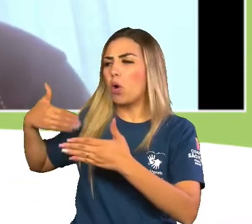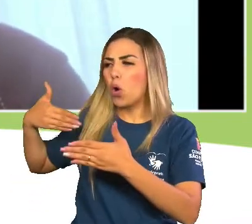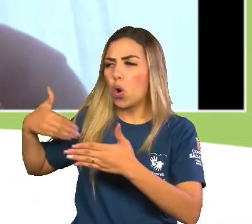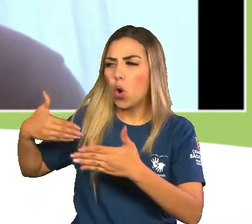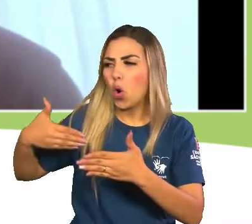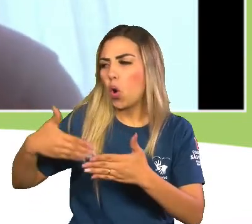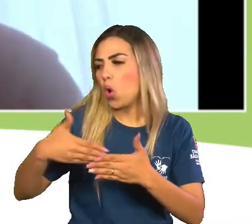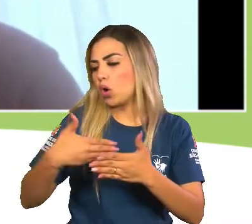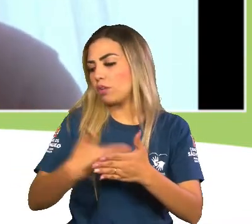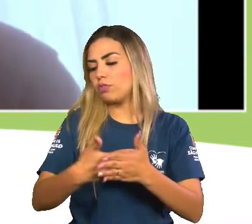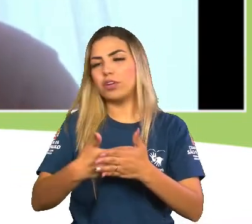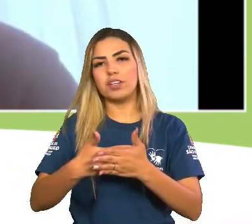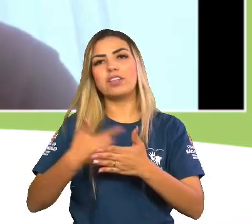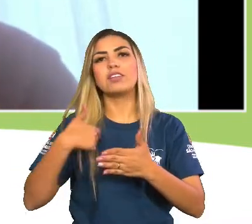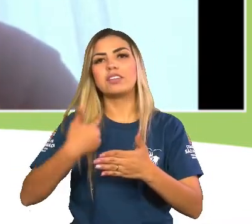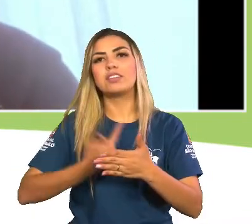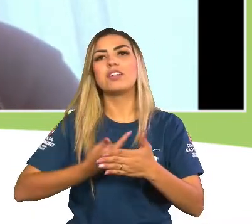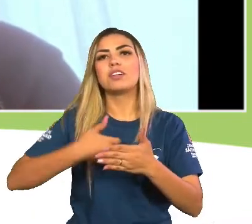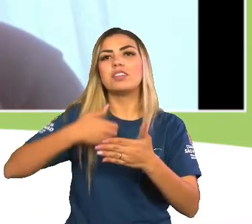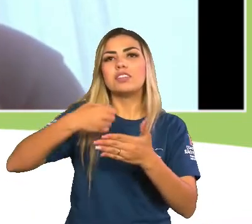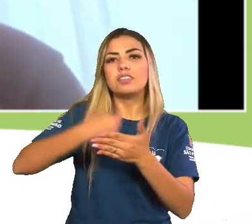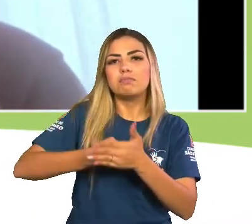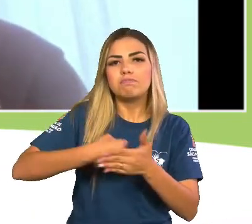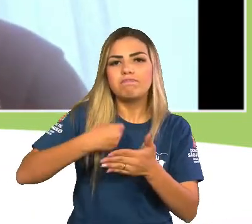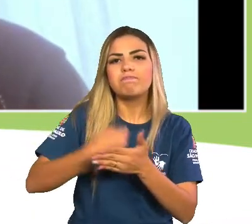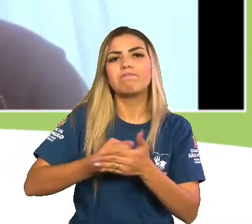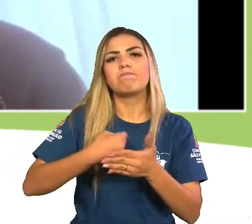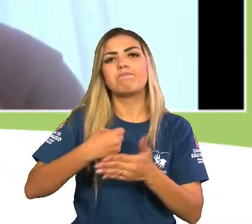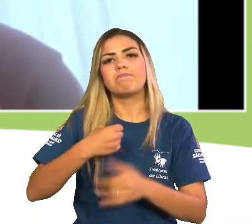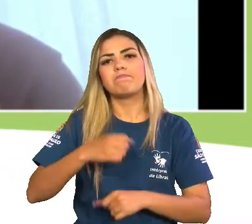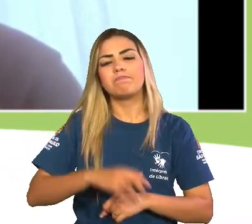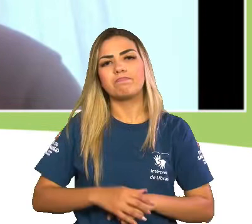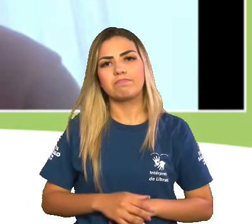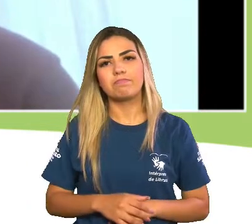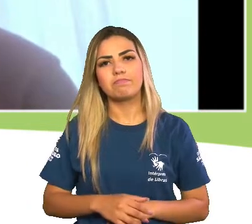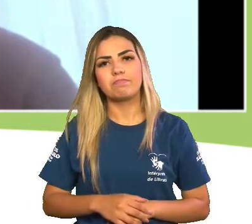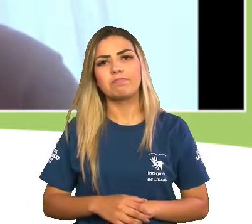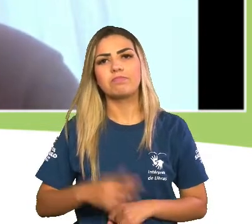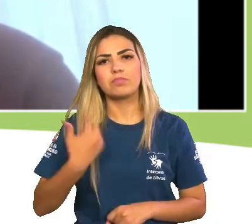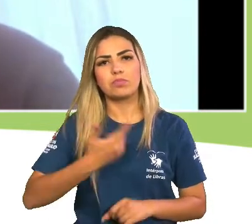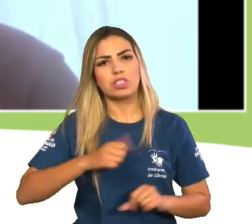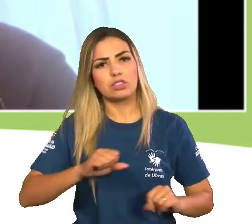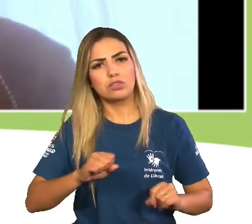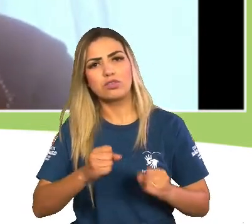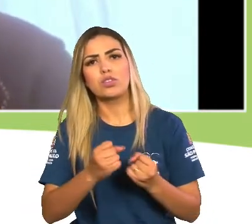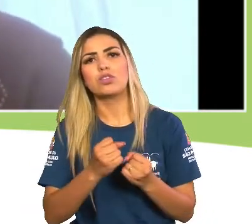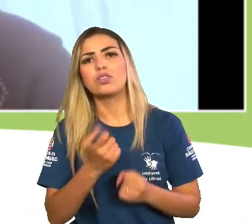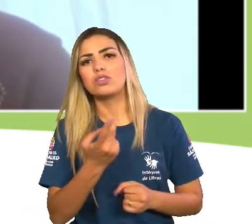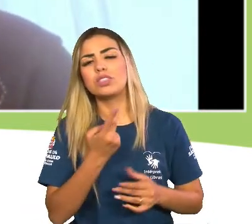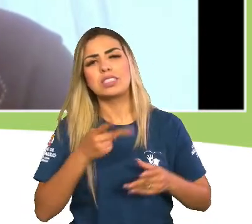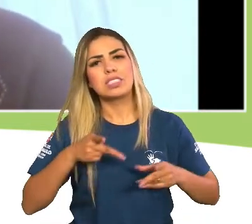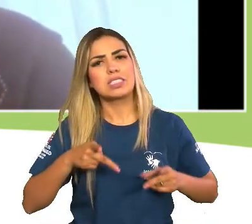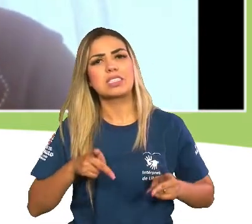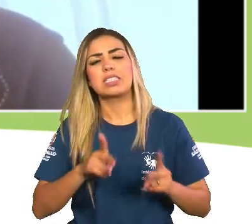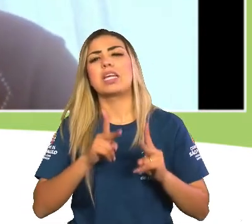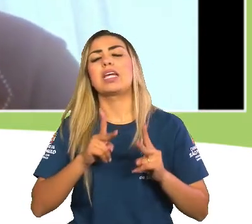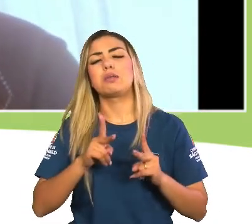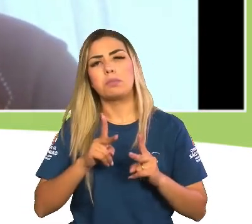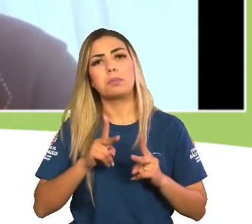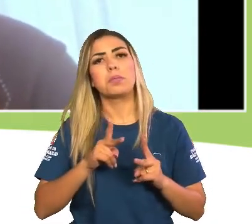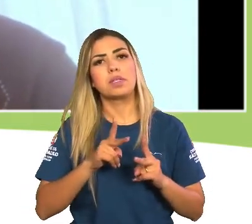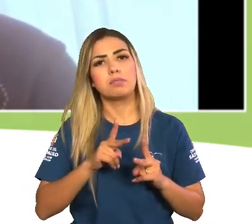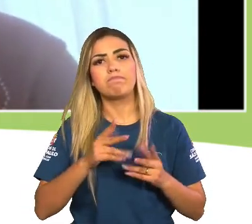nossa longa e duradoura e muito boa amizade que sempre tivemos. E que